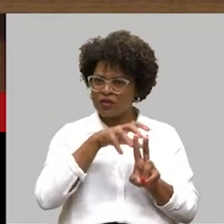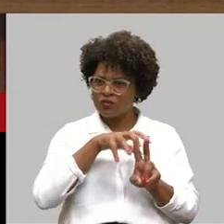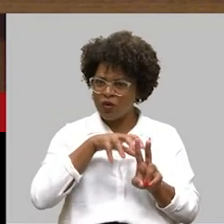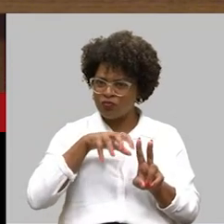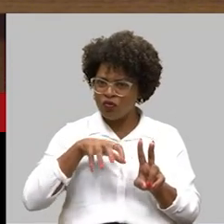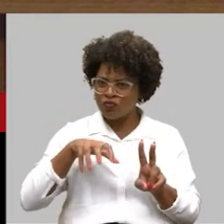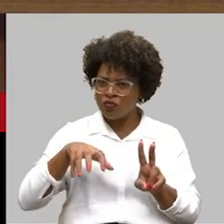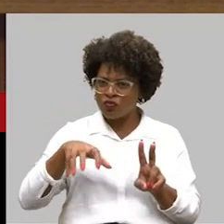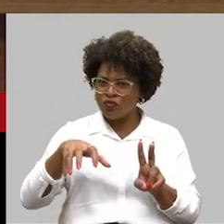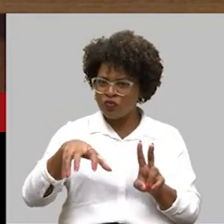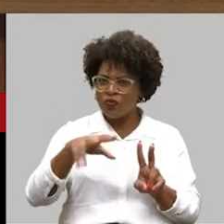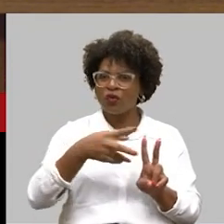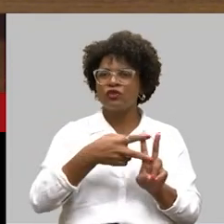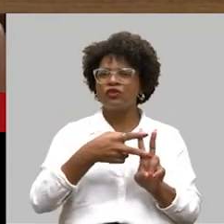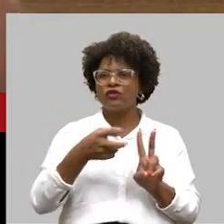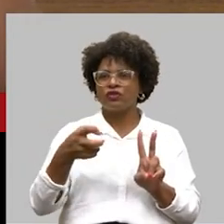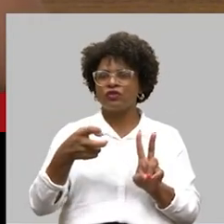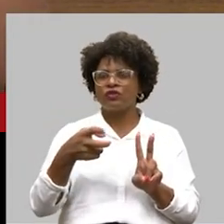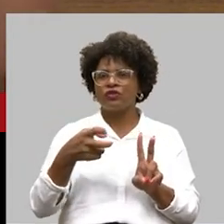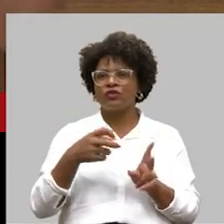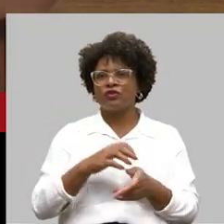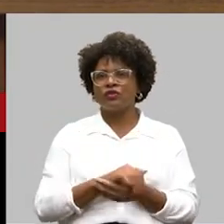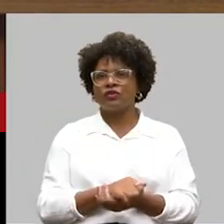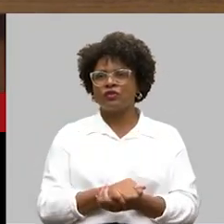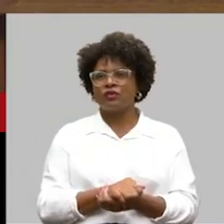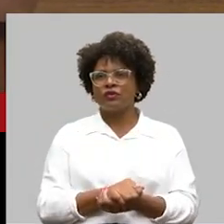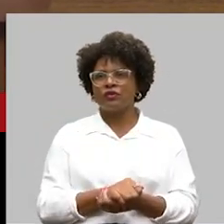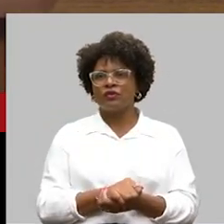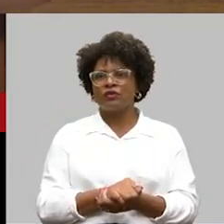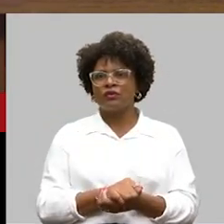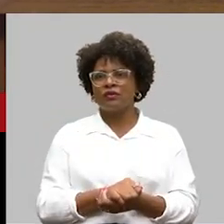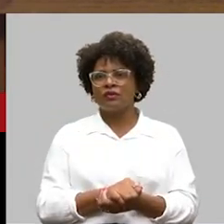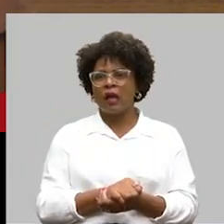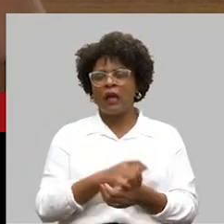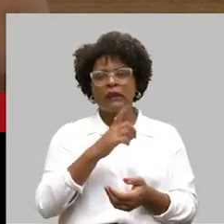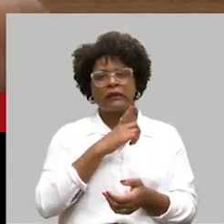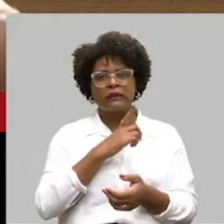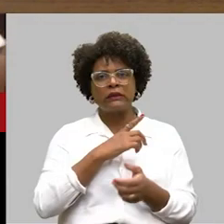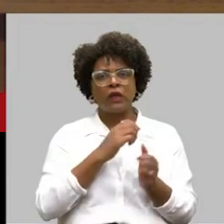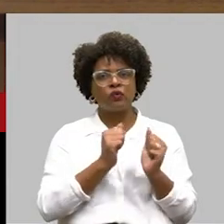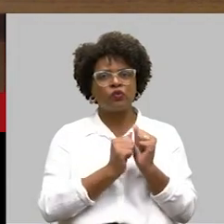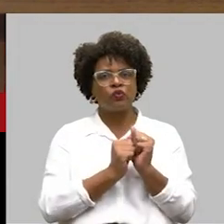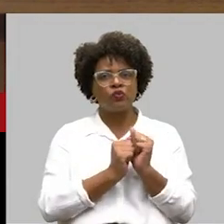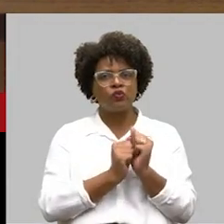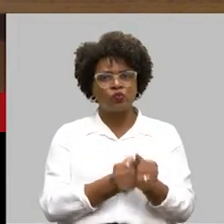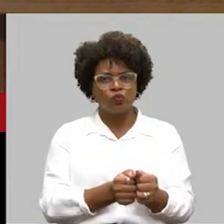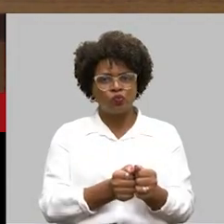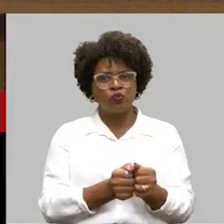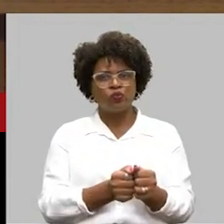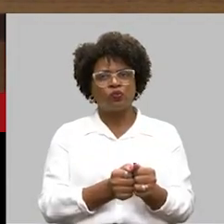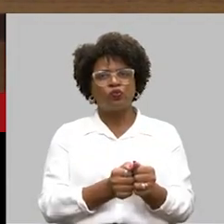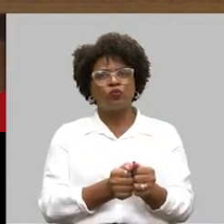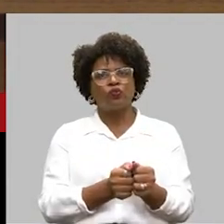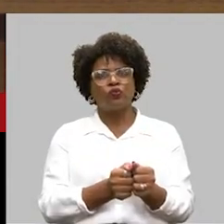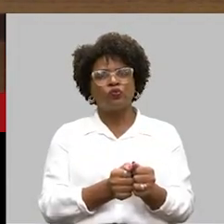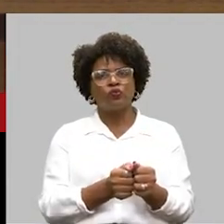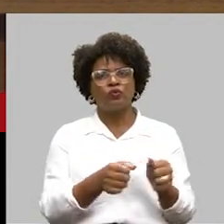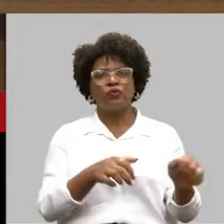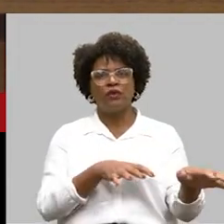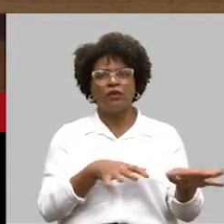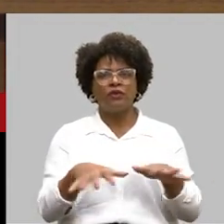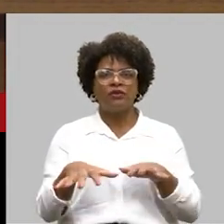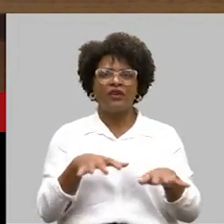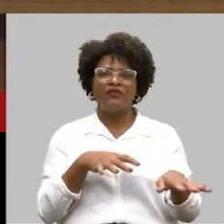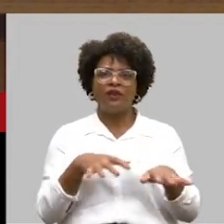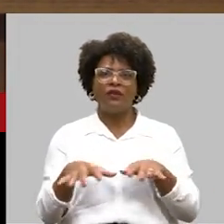porque educação ela ela ela caminha Ela trilha em todos os outros movimentos da vida